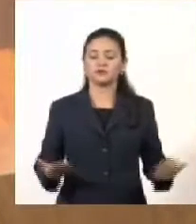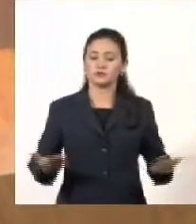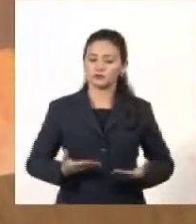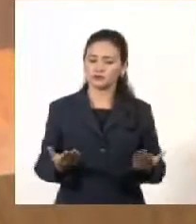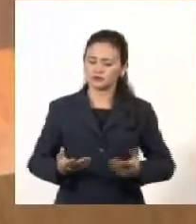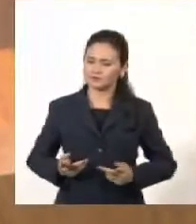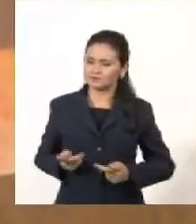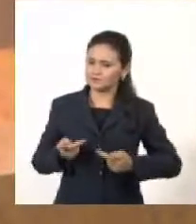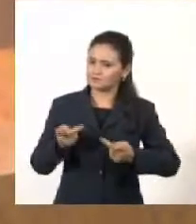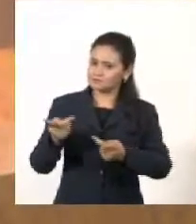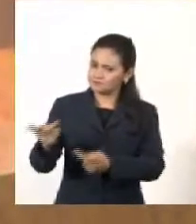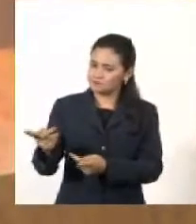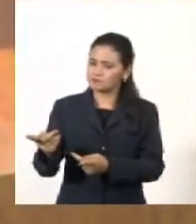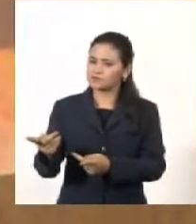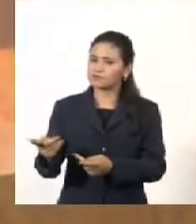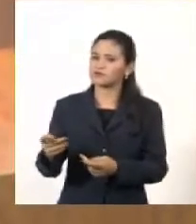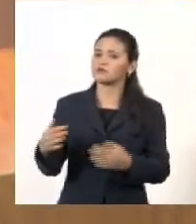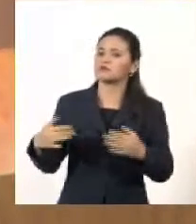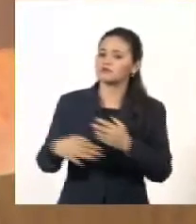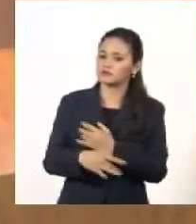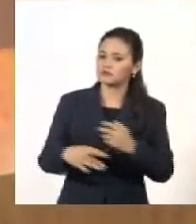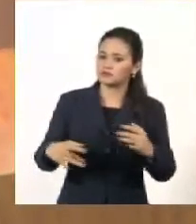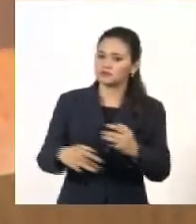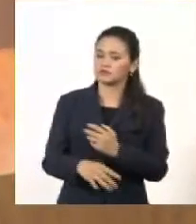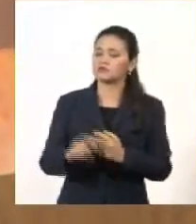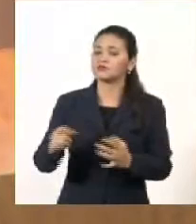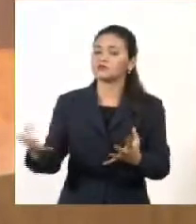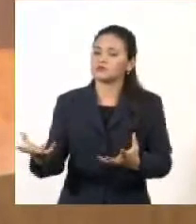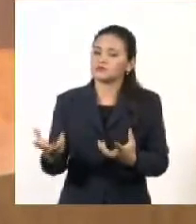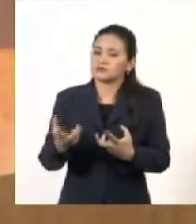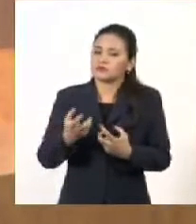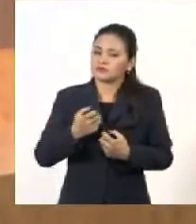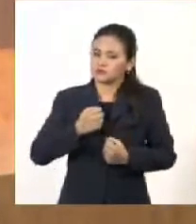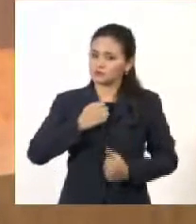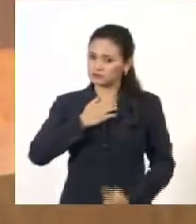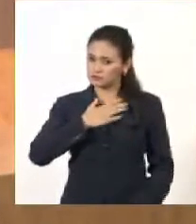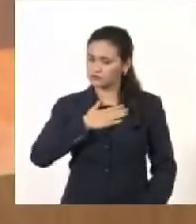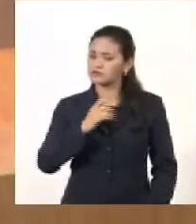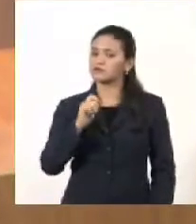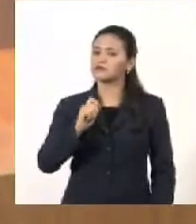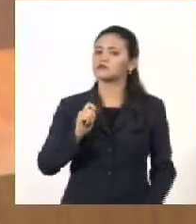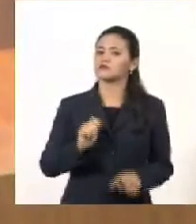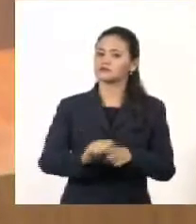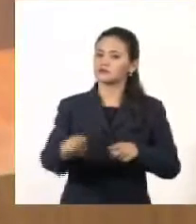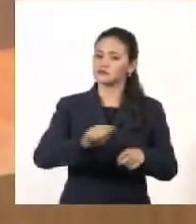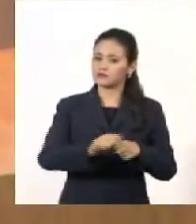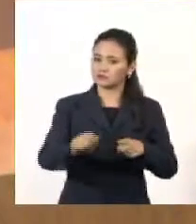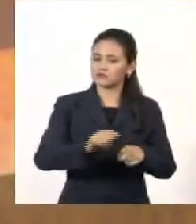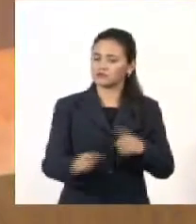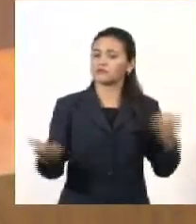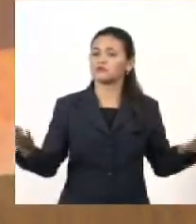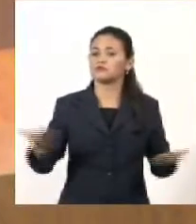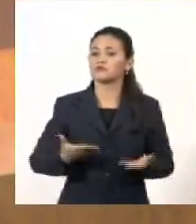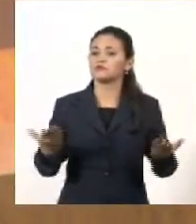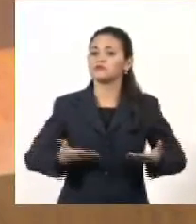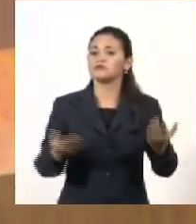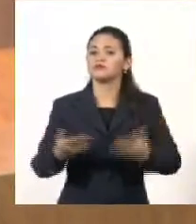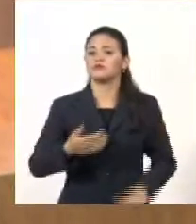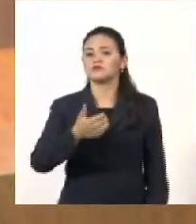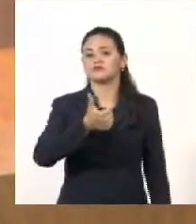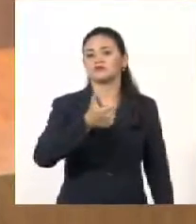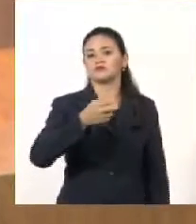à cidade que me abraçou, a cidade de Pinheiro, que hoje comemora 150